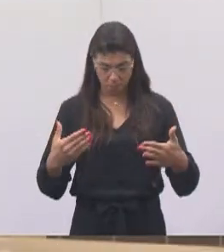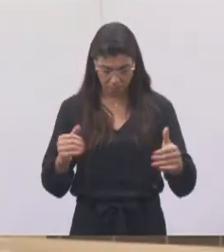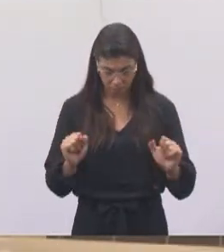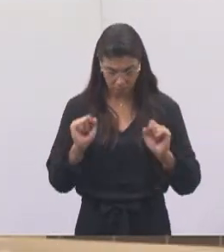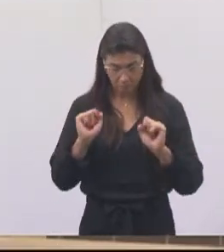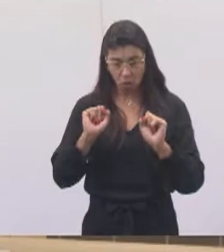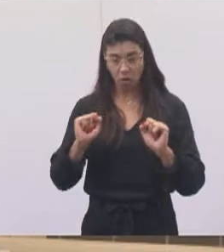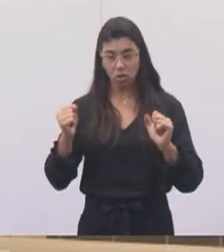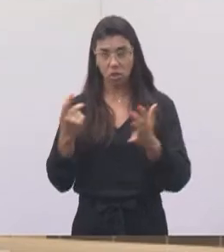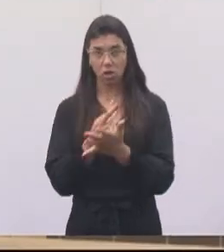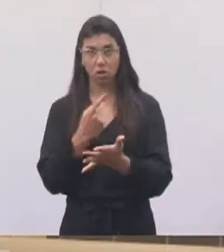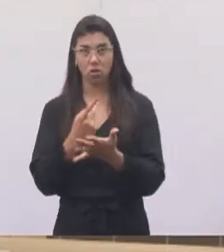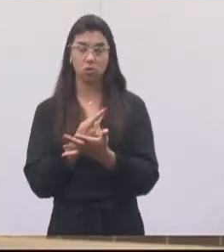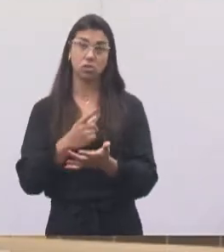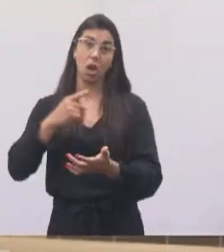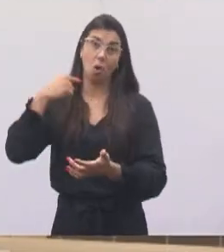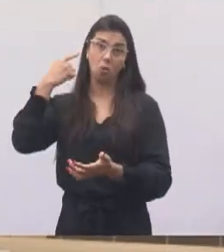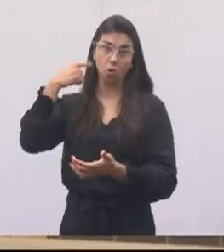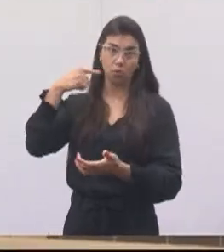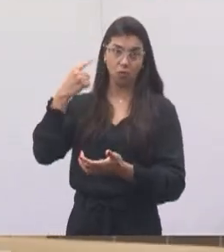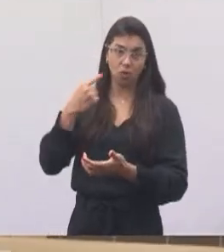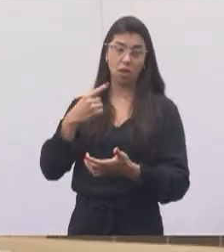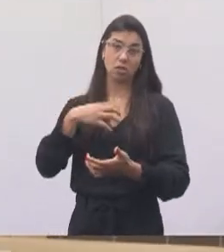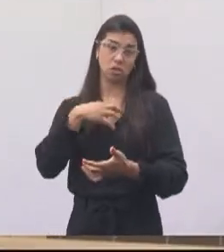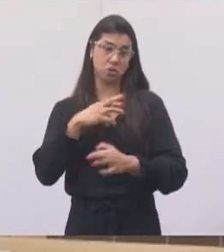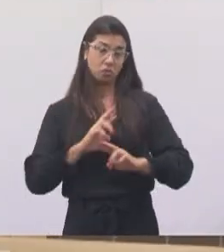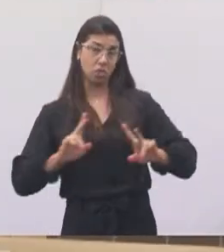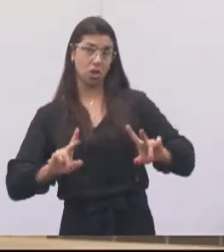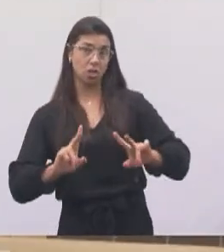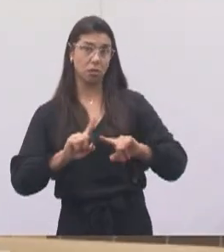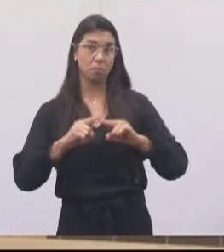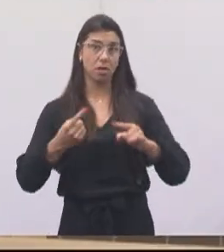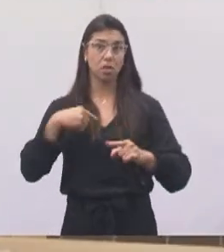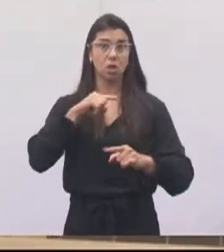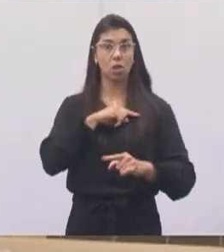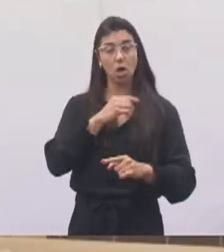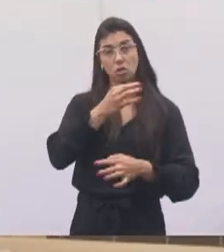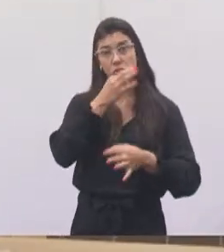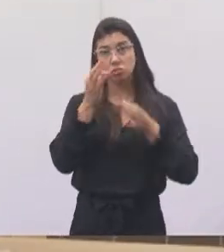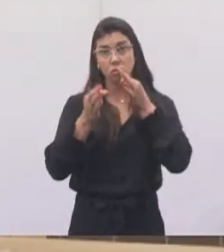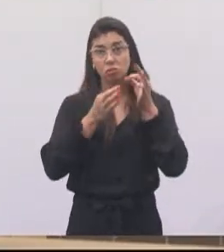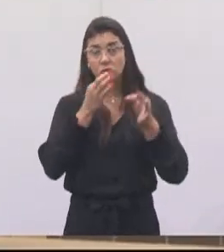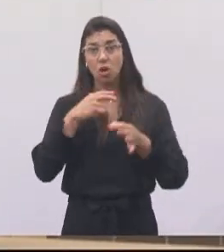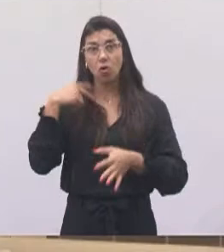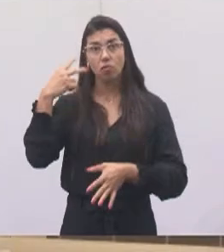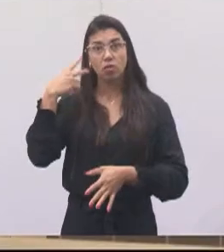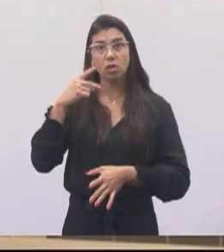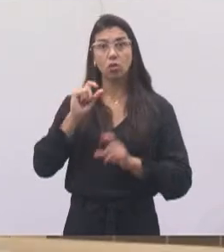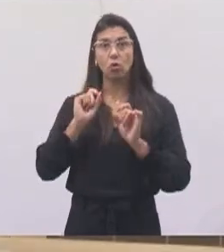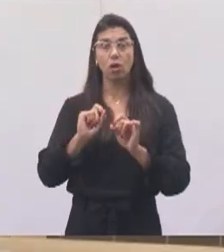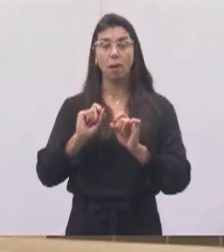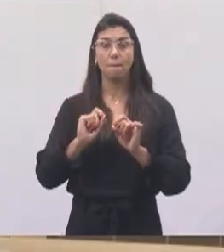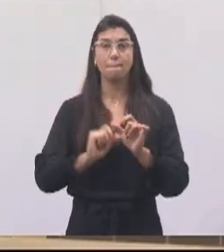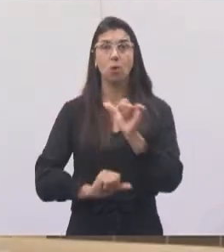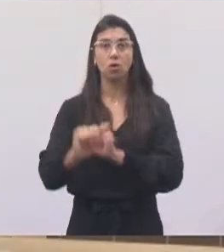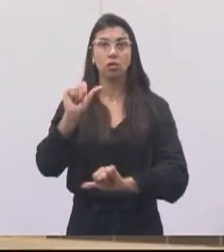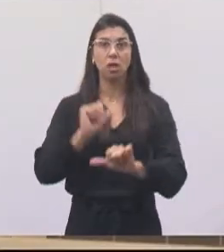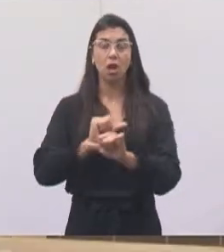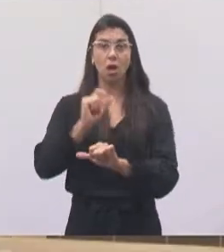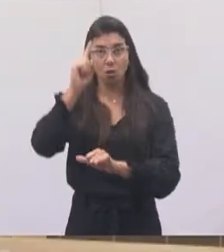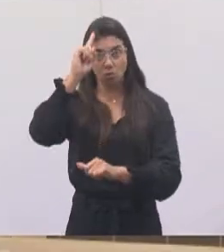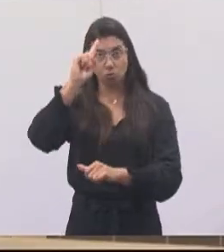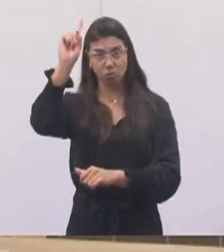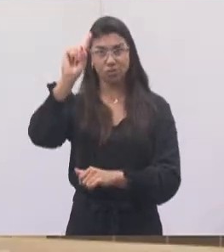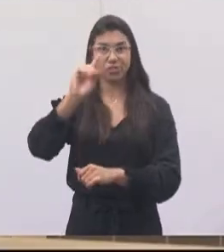que um advogado possa sentir diferente ou não, e nós sugerimos ao vereador essa questão, porque,